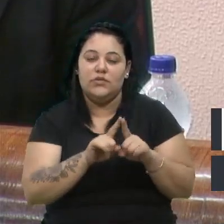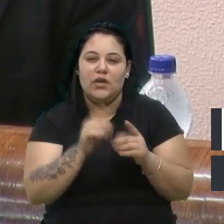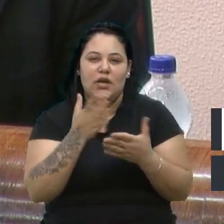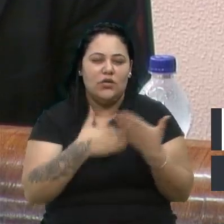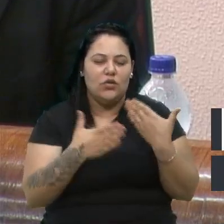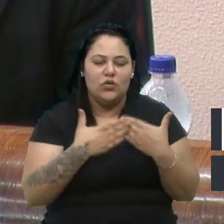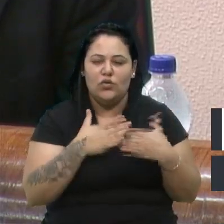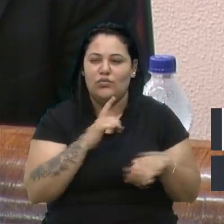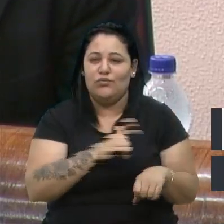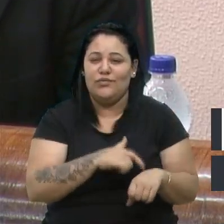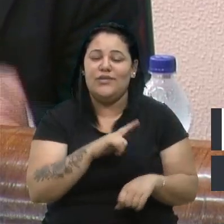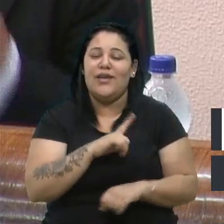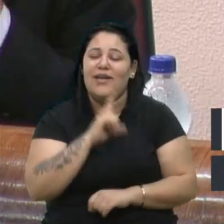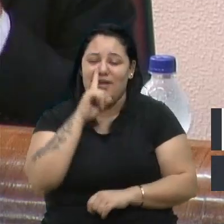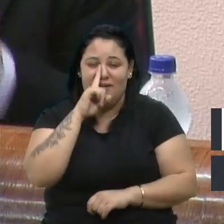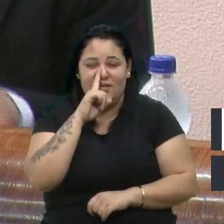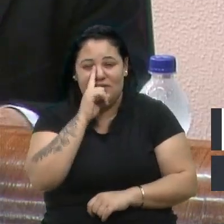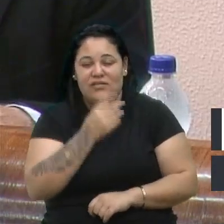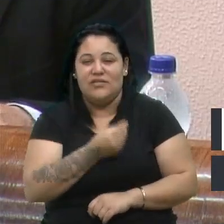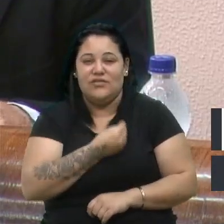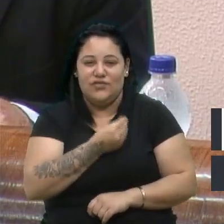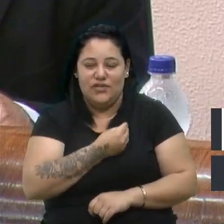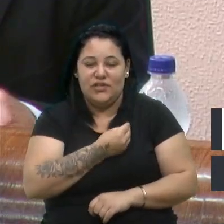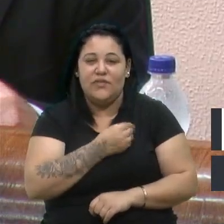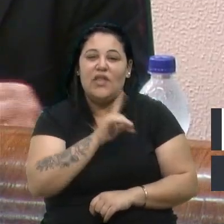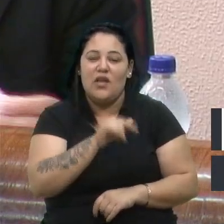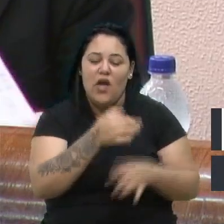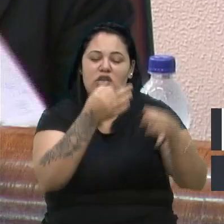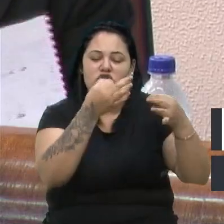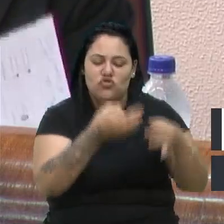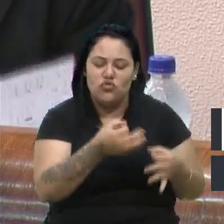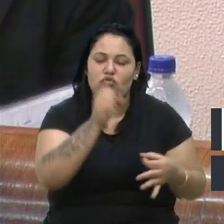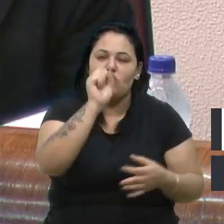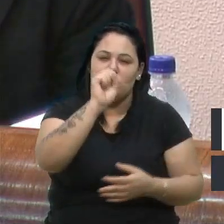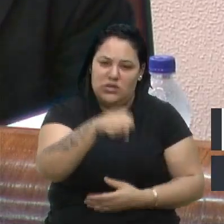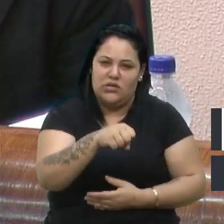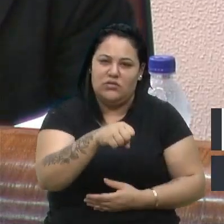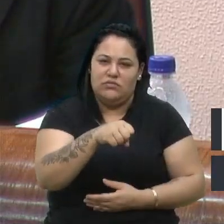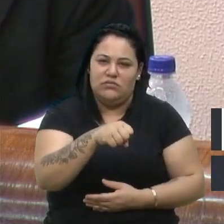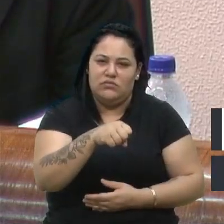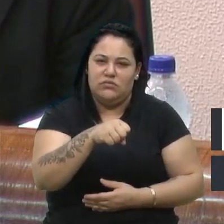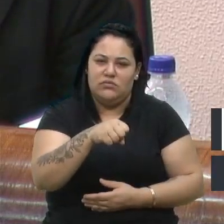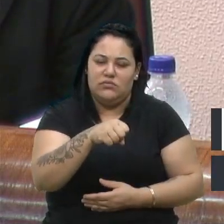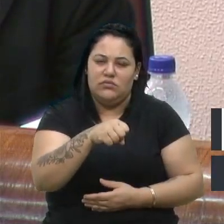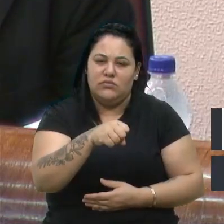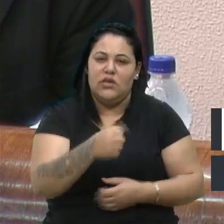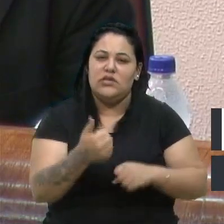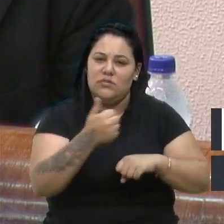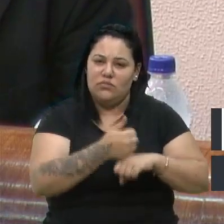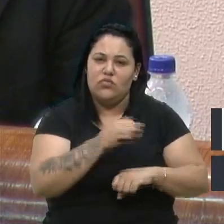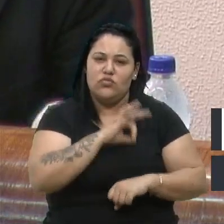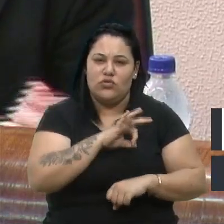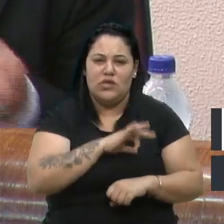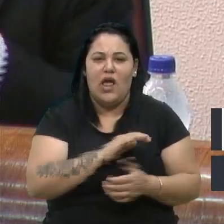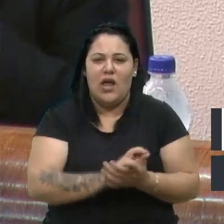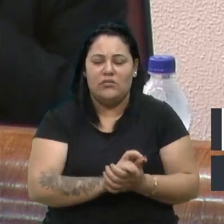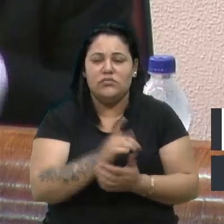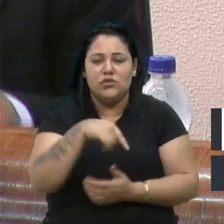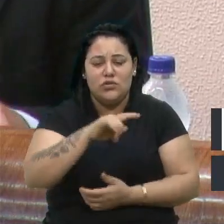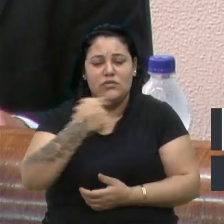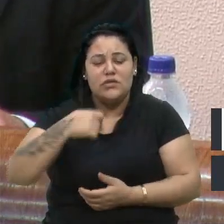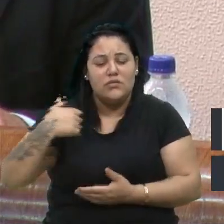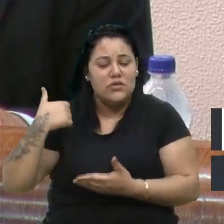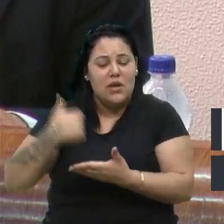momento estão sujeitos. Então, é justa a reposição e nós temos que apoiar cada vez